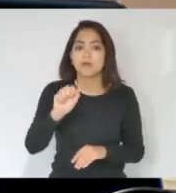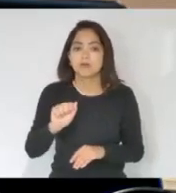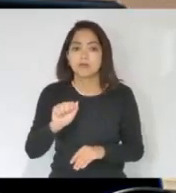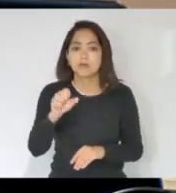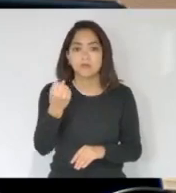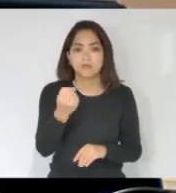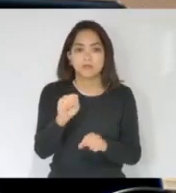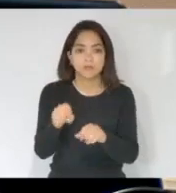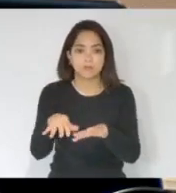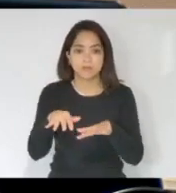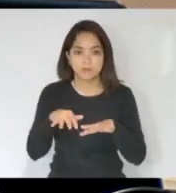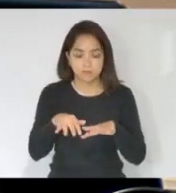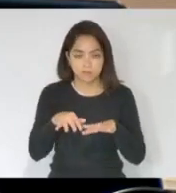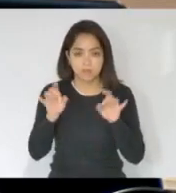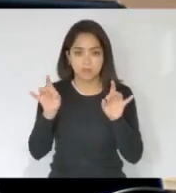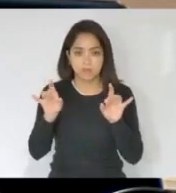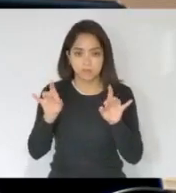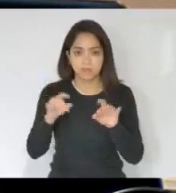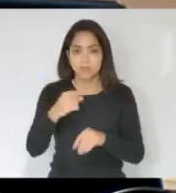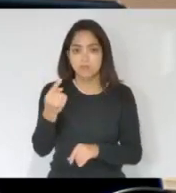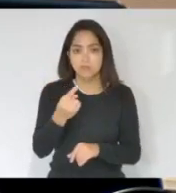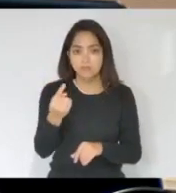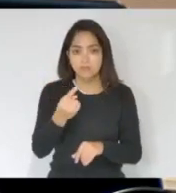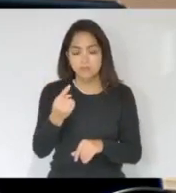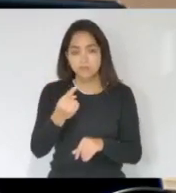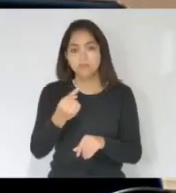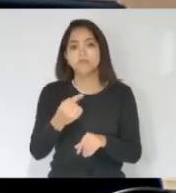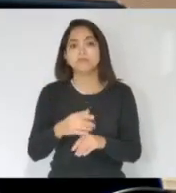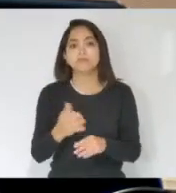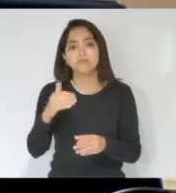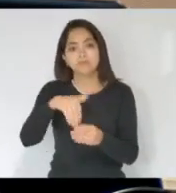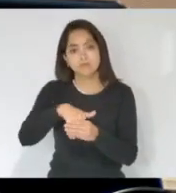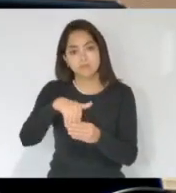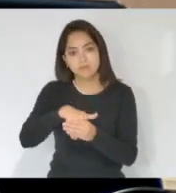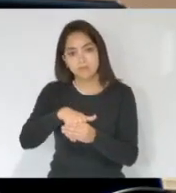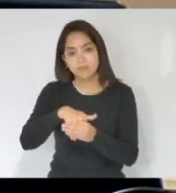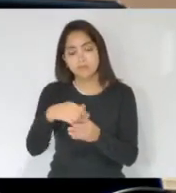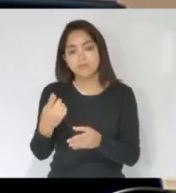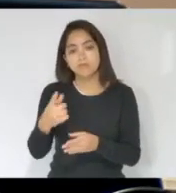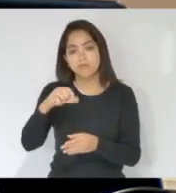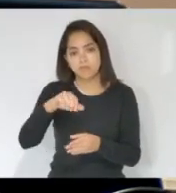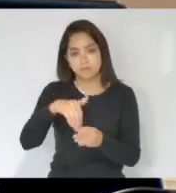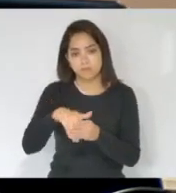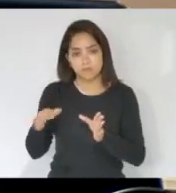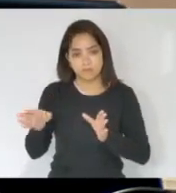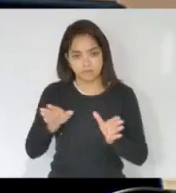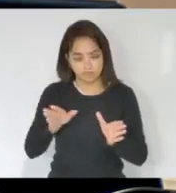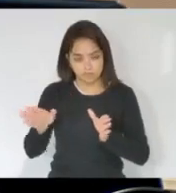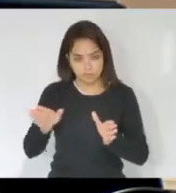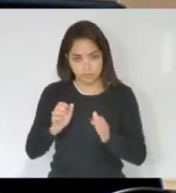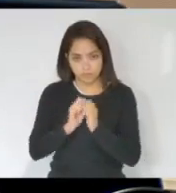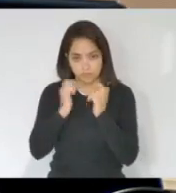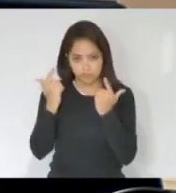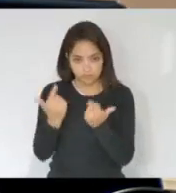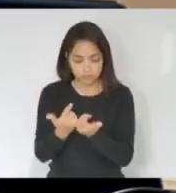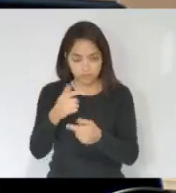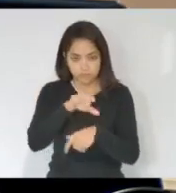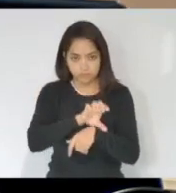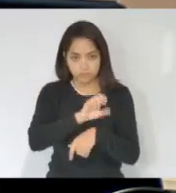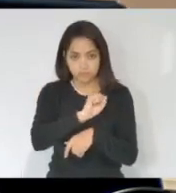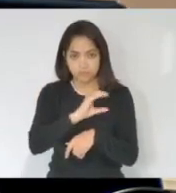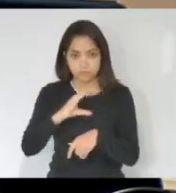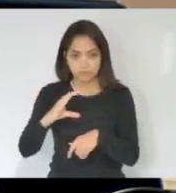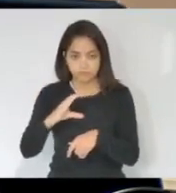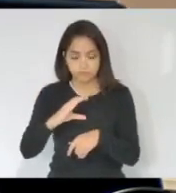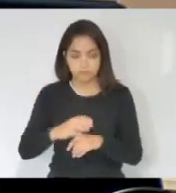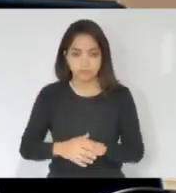sessão extraordinária da 1ª sessão legislativa da 19ª legislatura da Assembleia